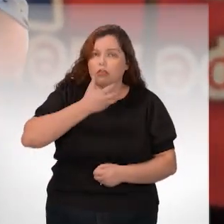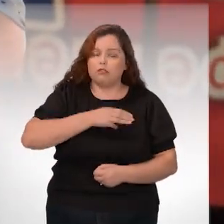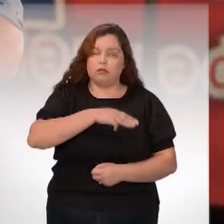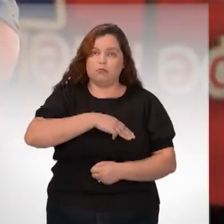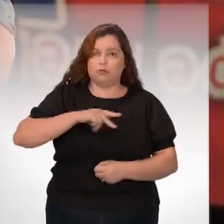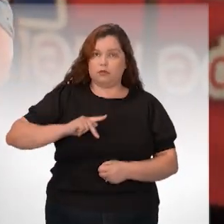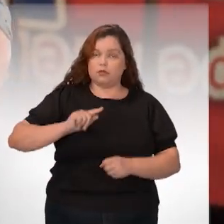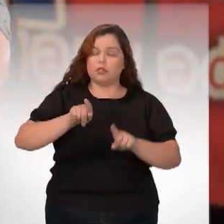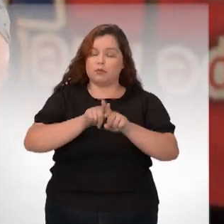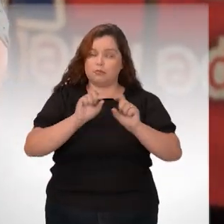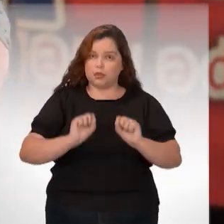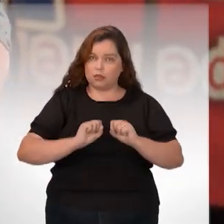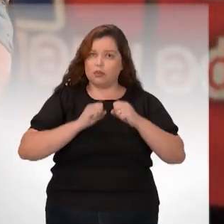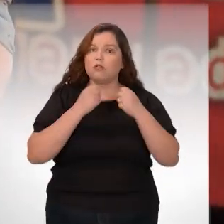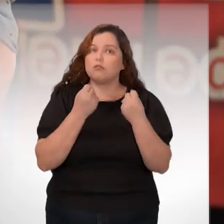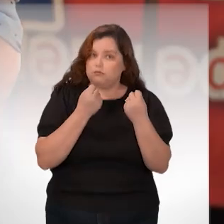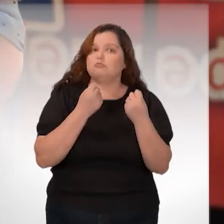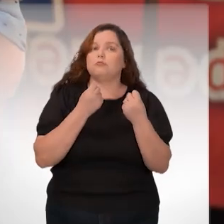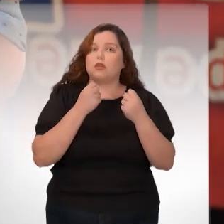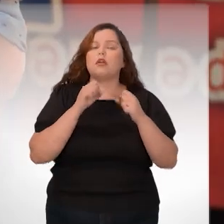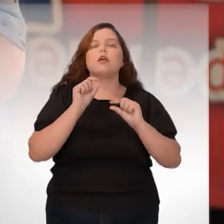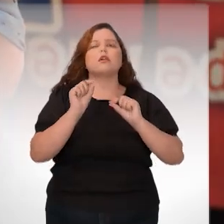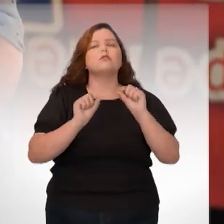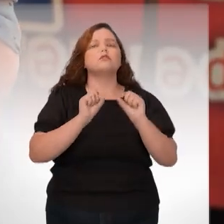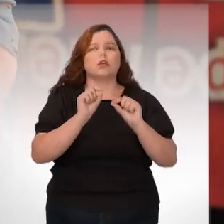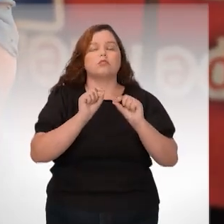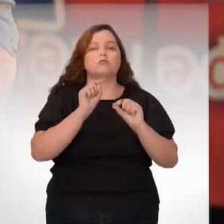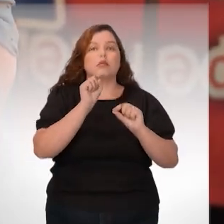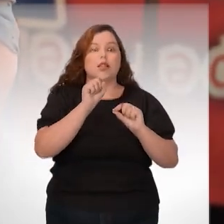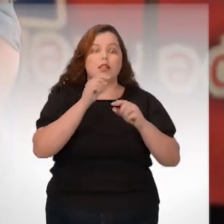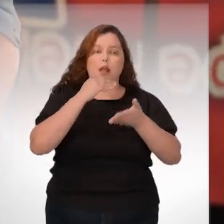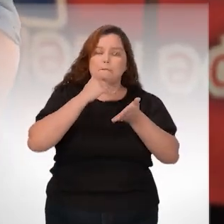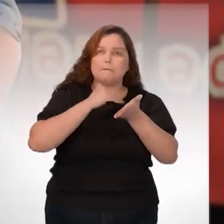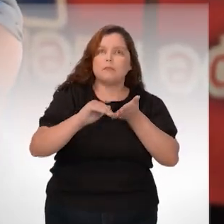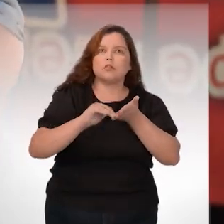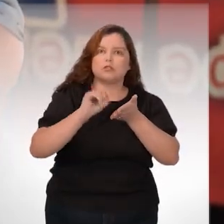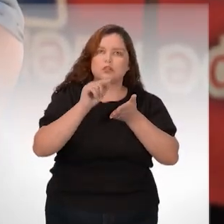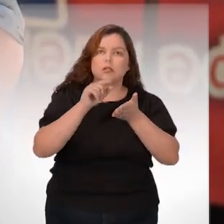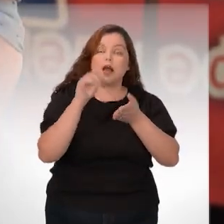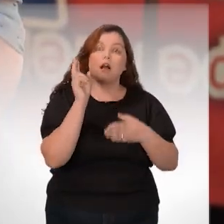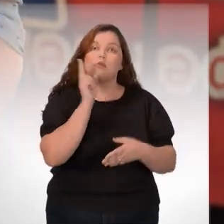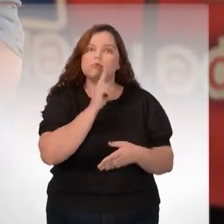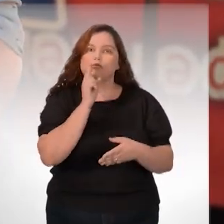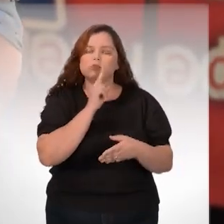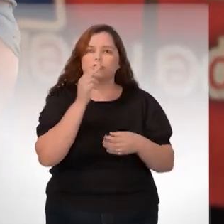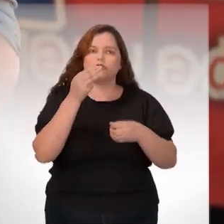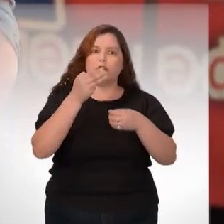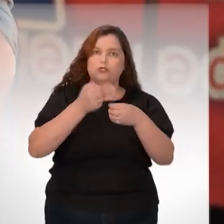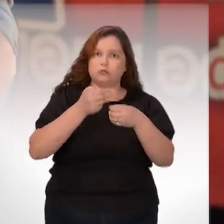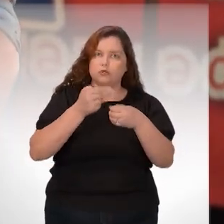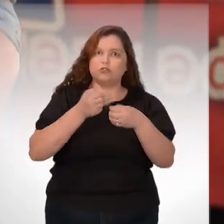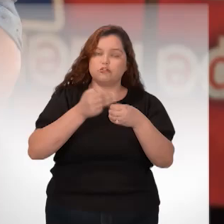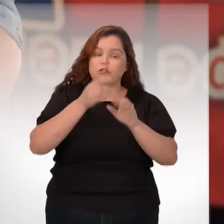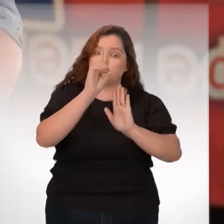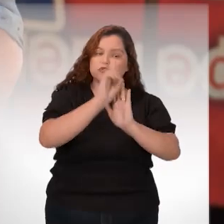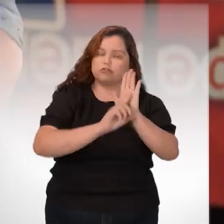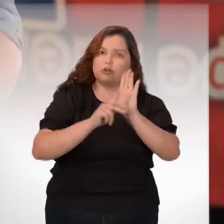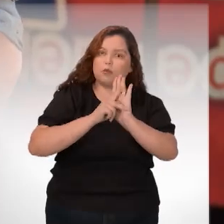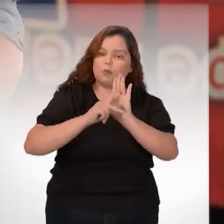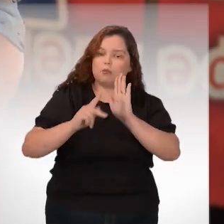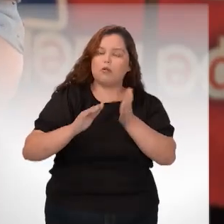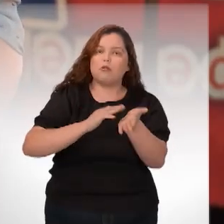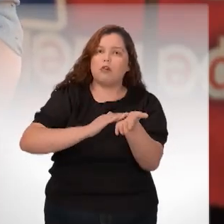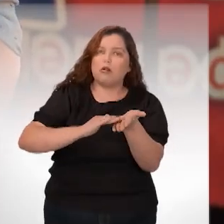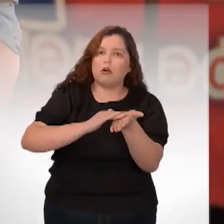e a Defensoria Pública do Estado de Goiás já tinham emitido recomendação ao município de Itumbiara para garantir os direitos da